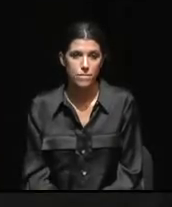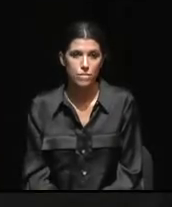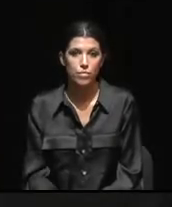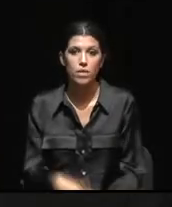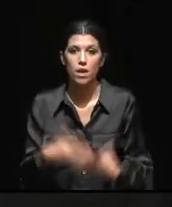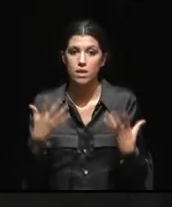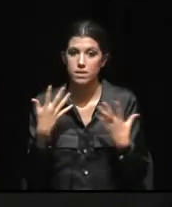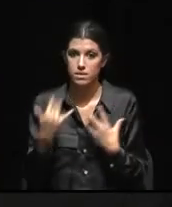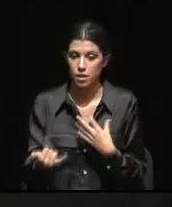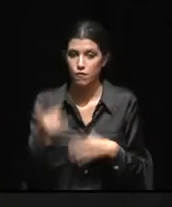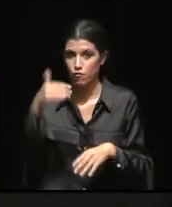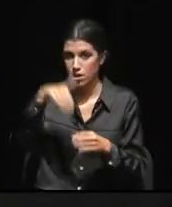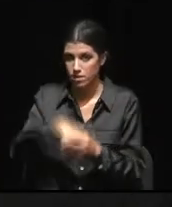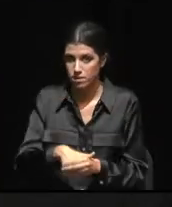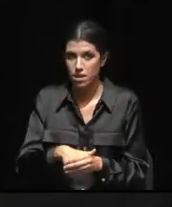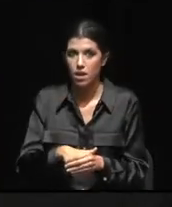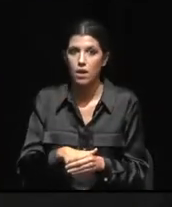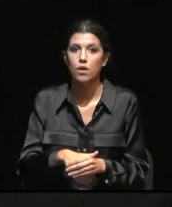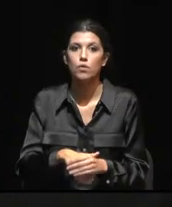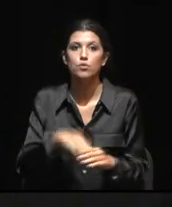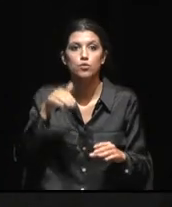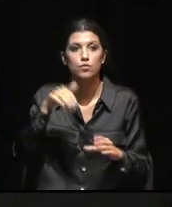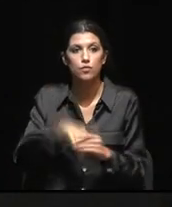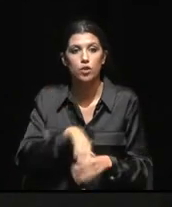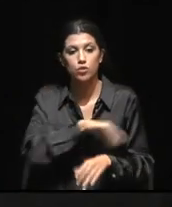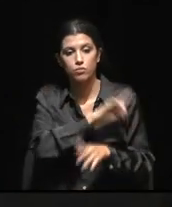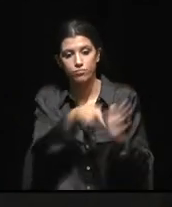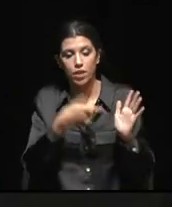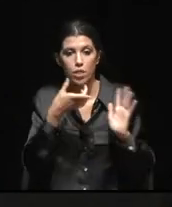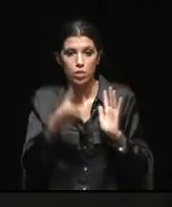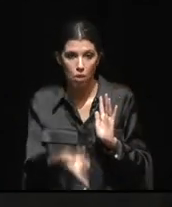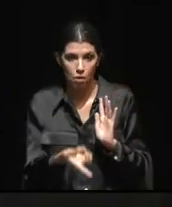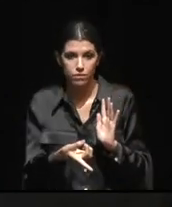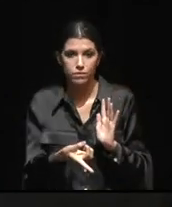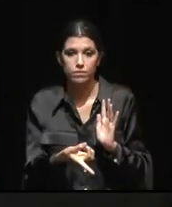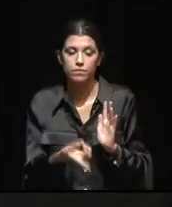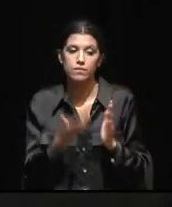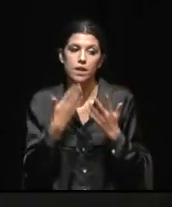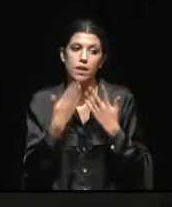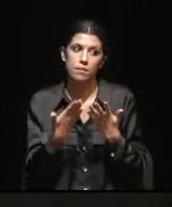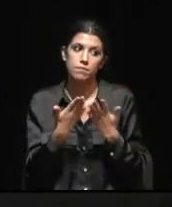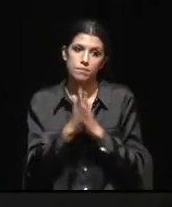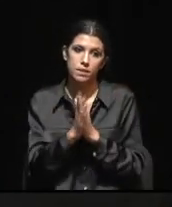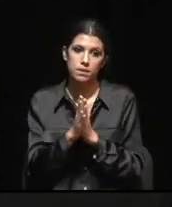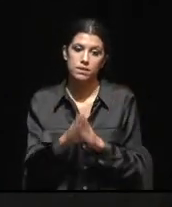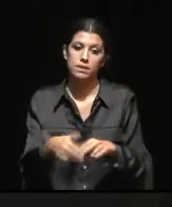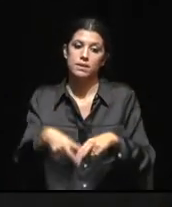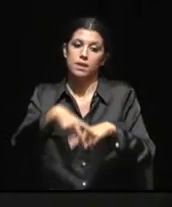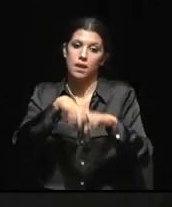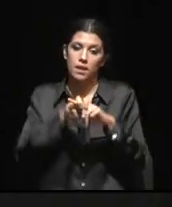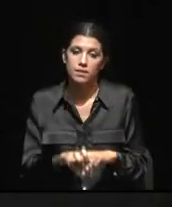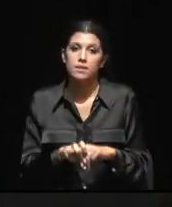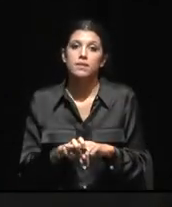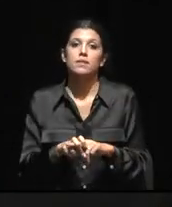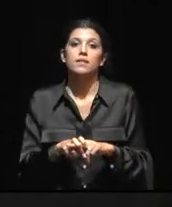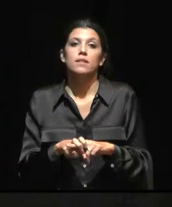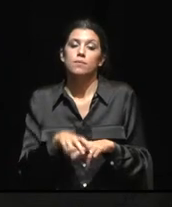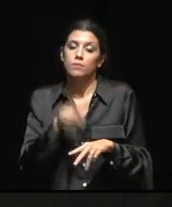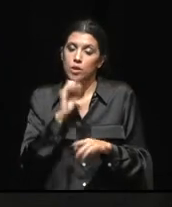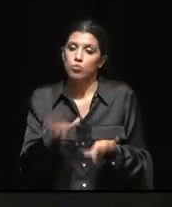passar à votação dos dos nove votos agradeço que se sentem para